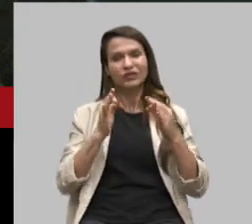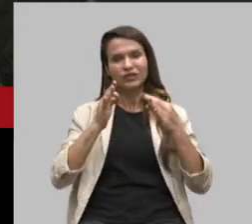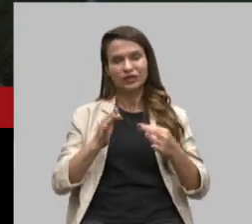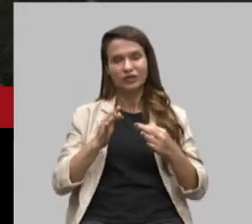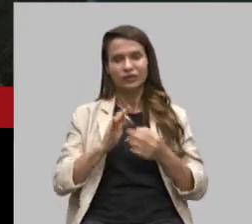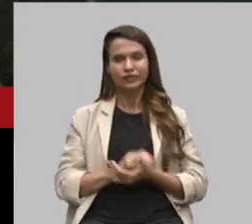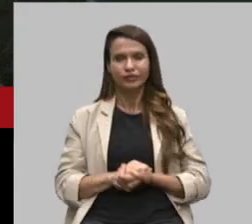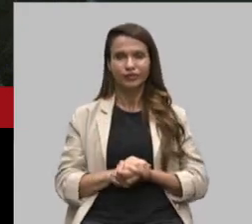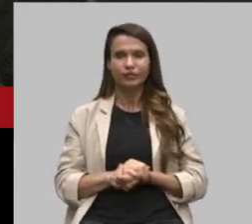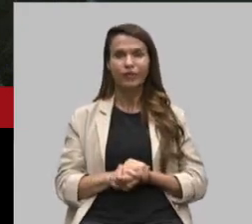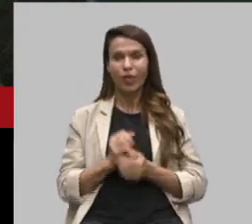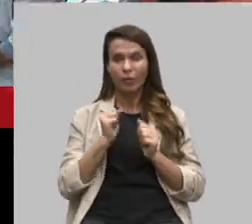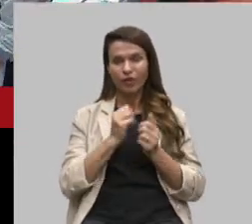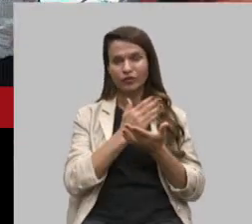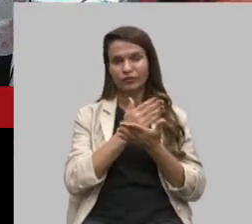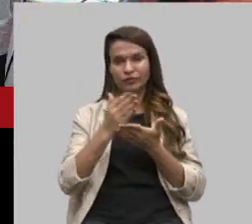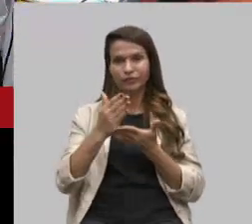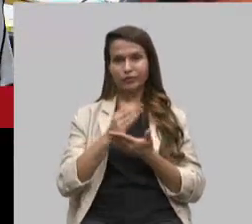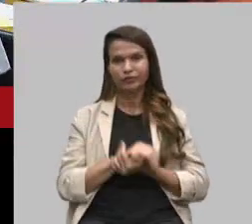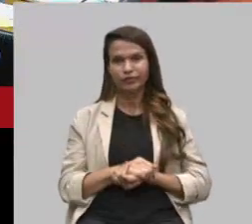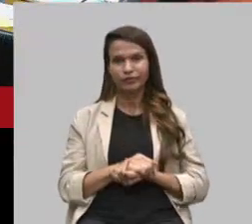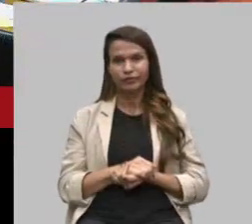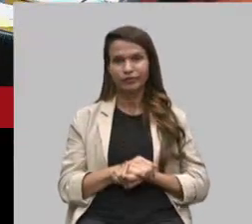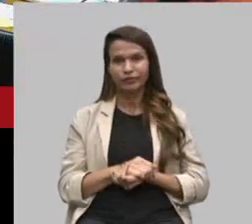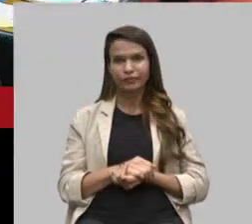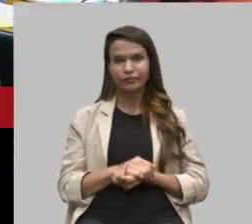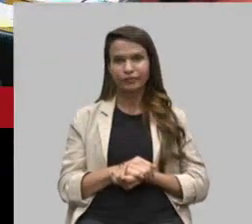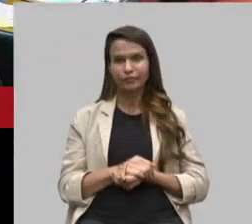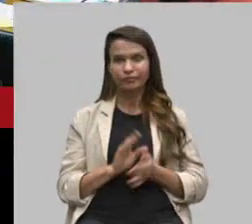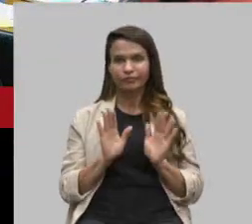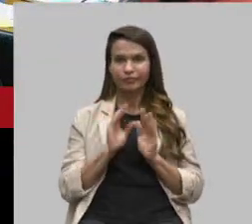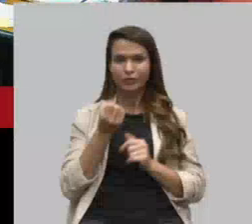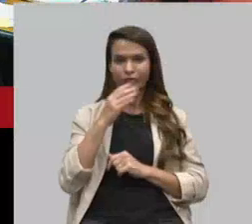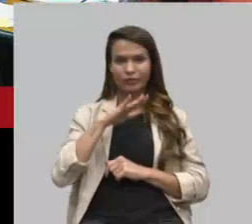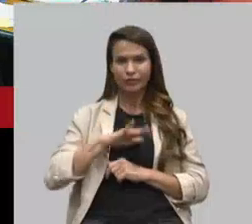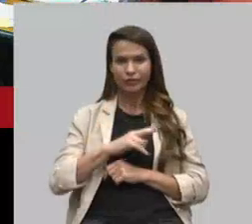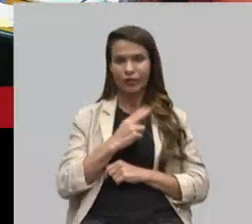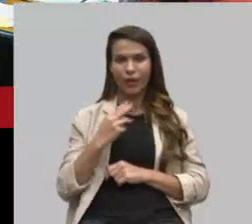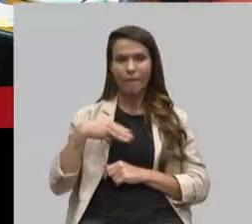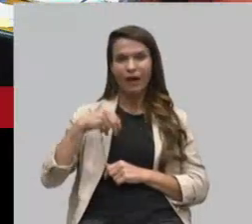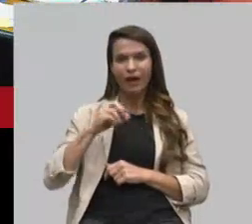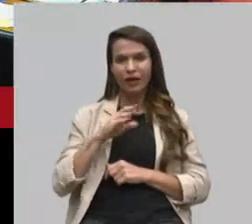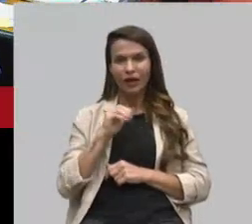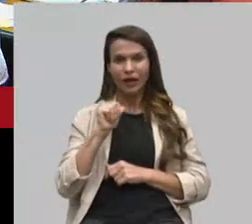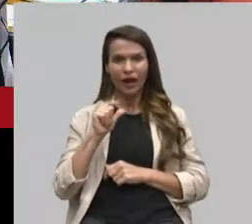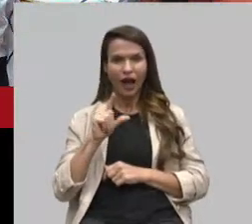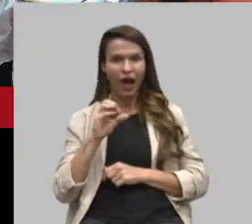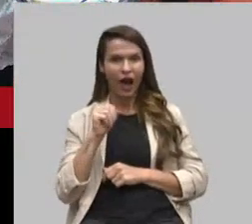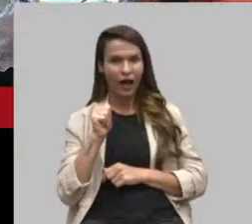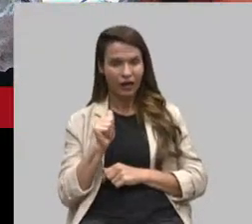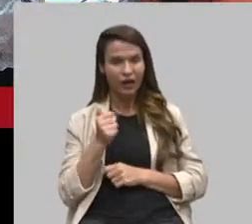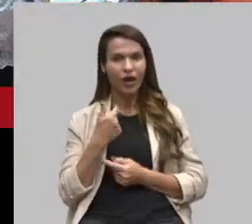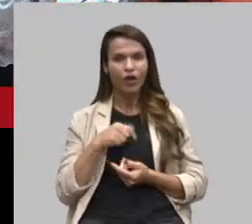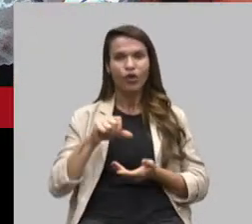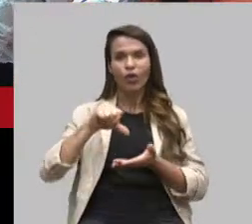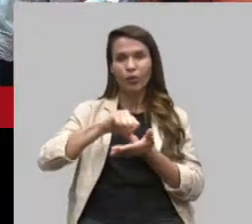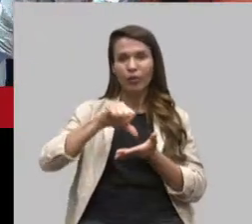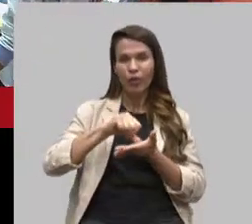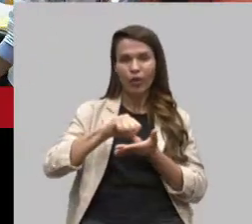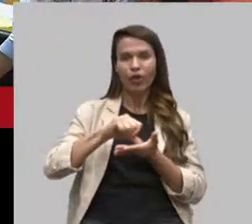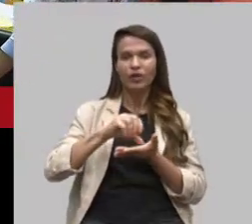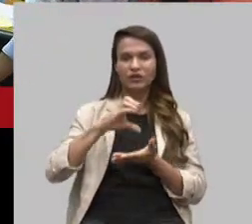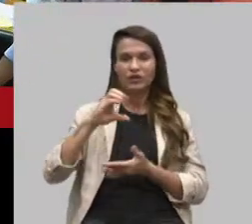pode começar Oi gente boa tarde meu nome é Maria Clara Borges eu sou do Polo centrooeste Arcos Minas